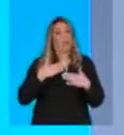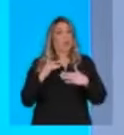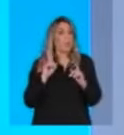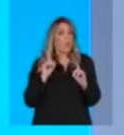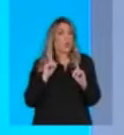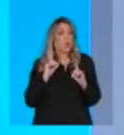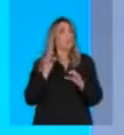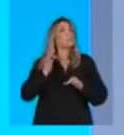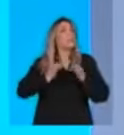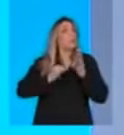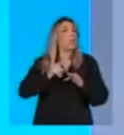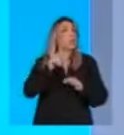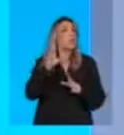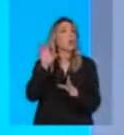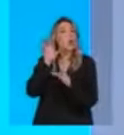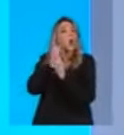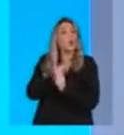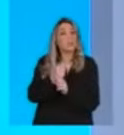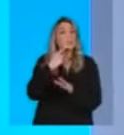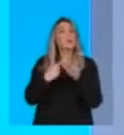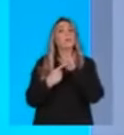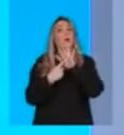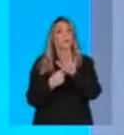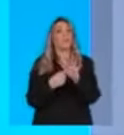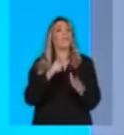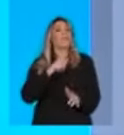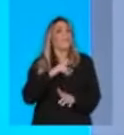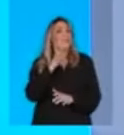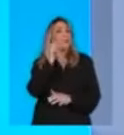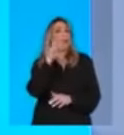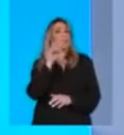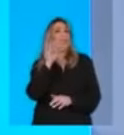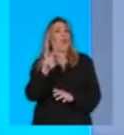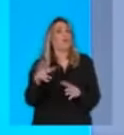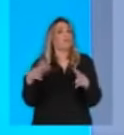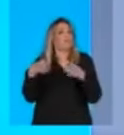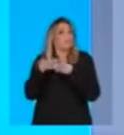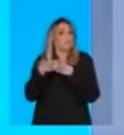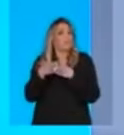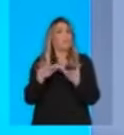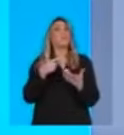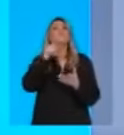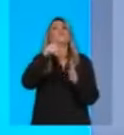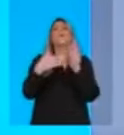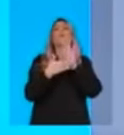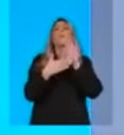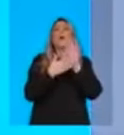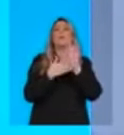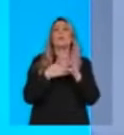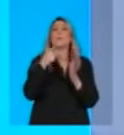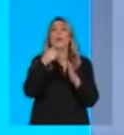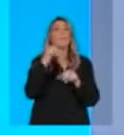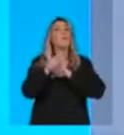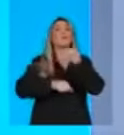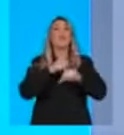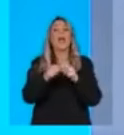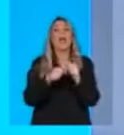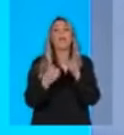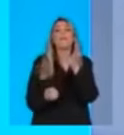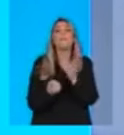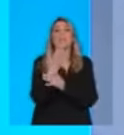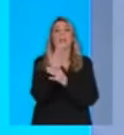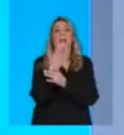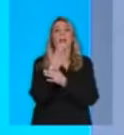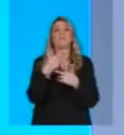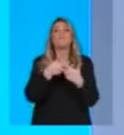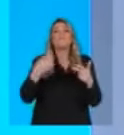Tribunal de Contas do município que diz que é indício de cartel eh qual éa proposta para fugir desse cartel e criar algo